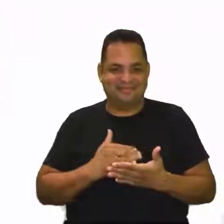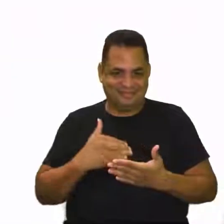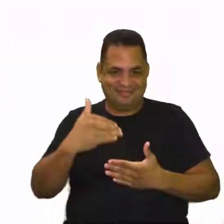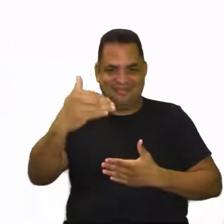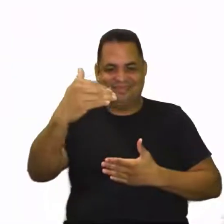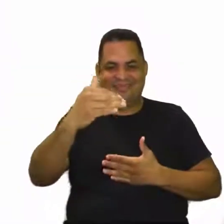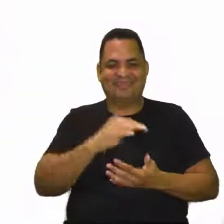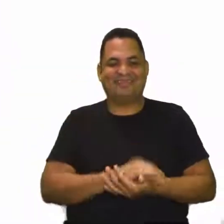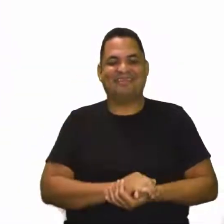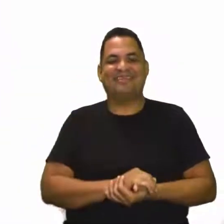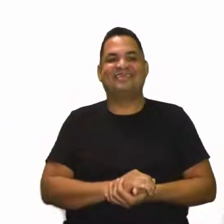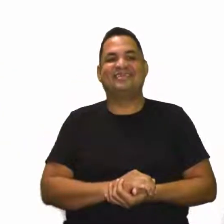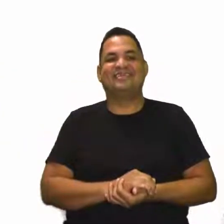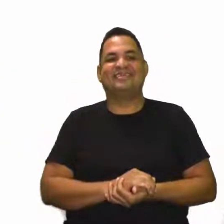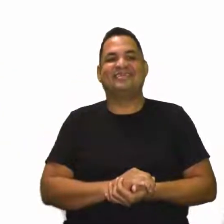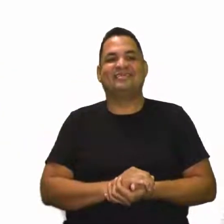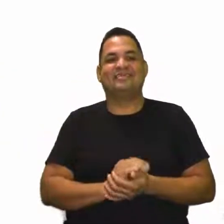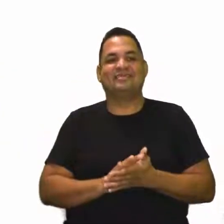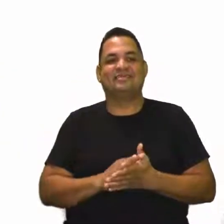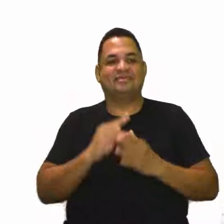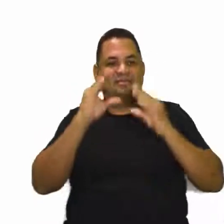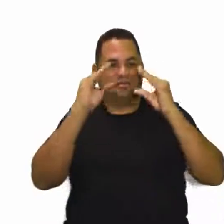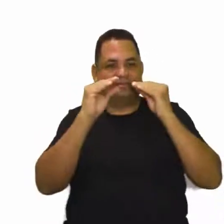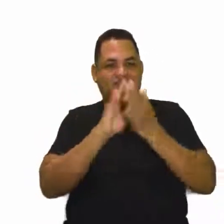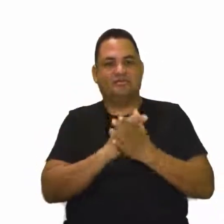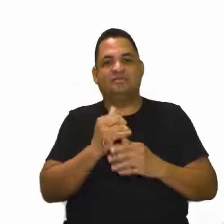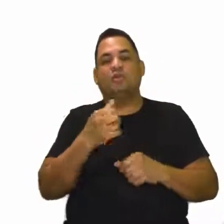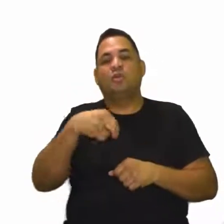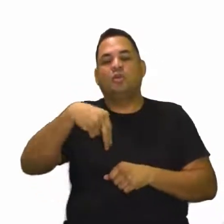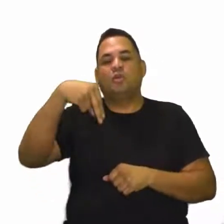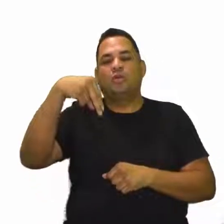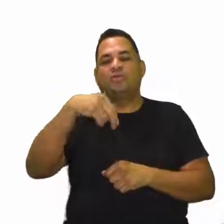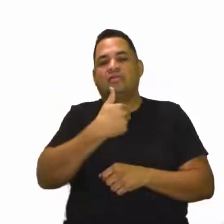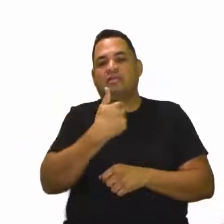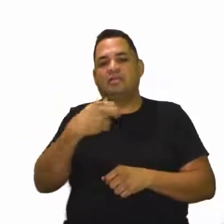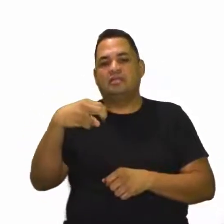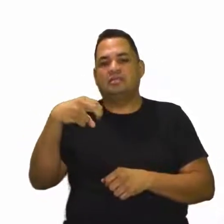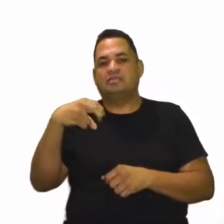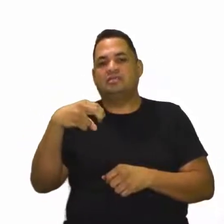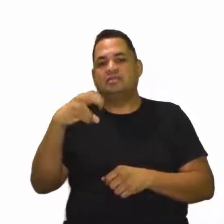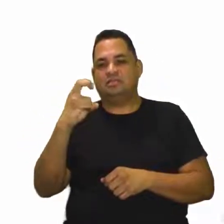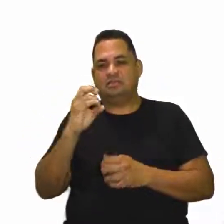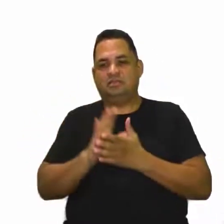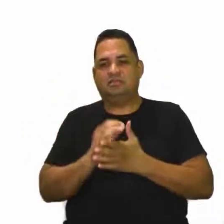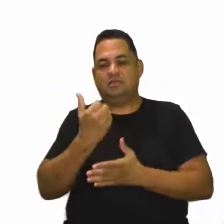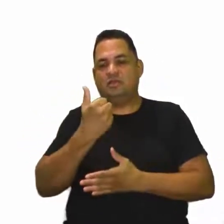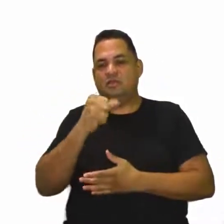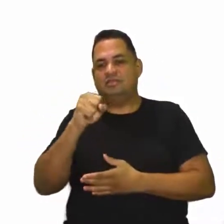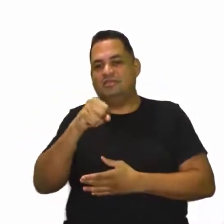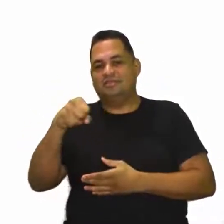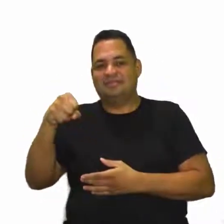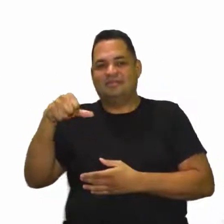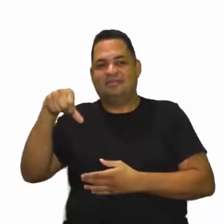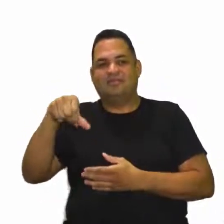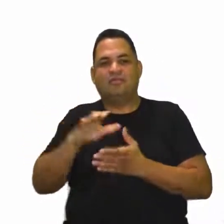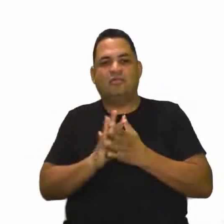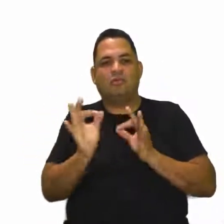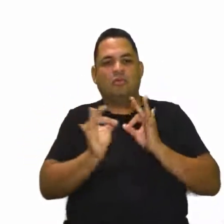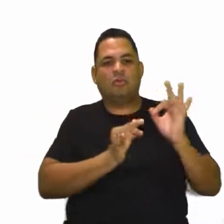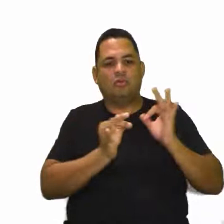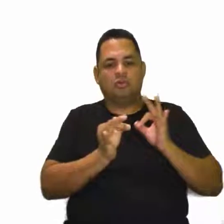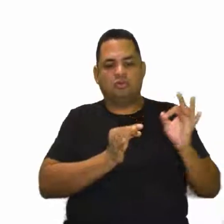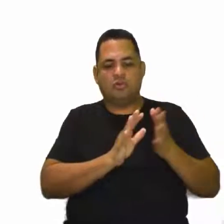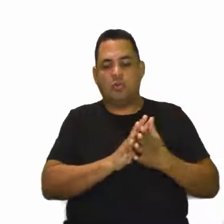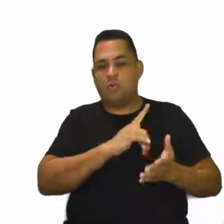Veja, na noite do dia 15 de novembro de 89, certo? Formou-se um governo provisório, é